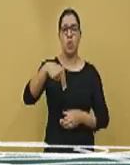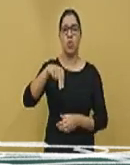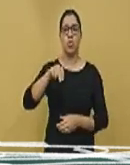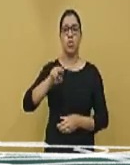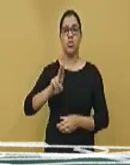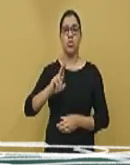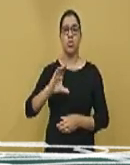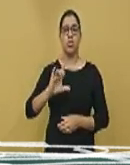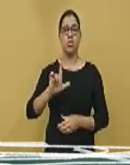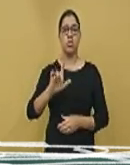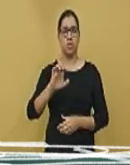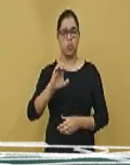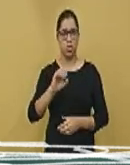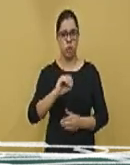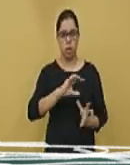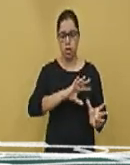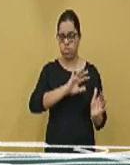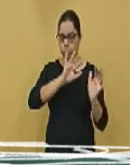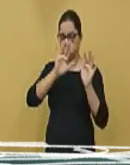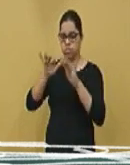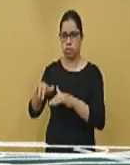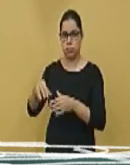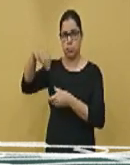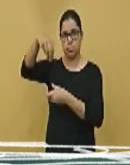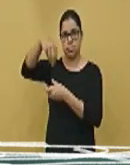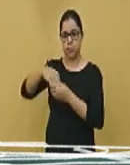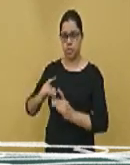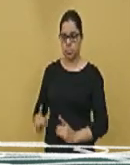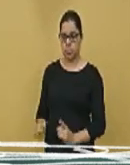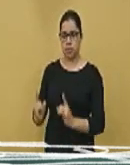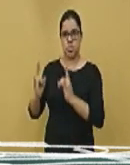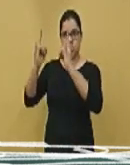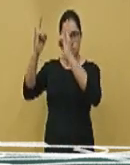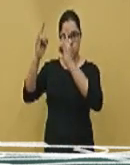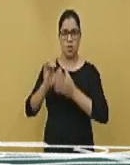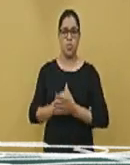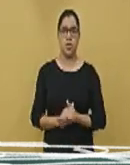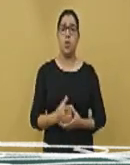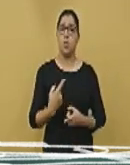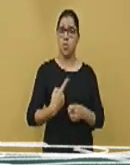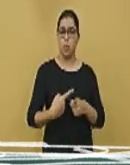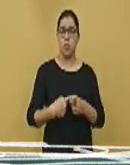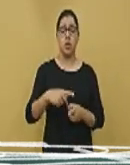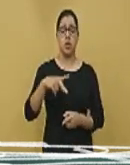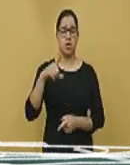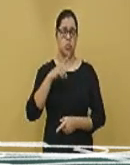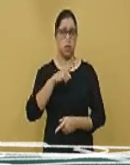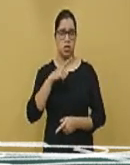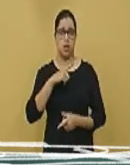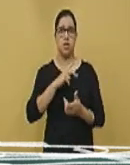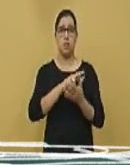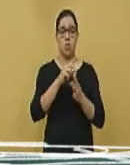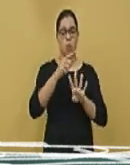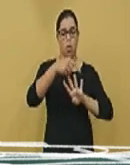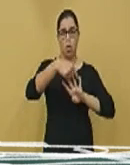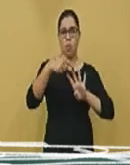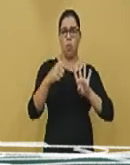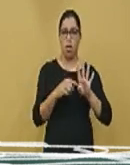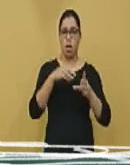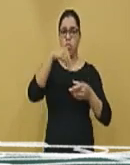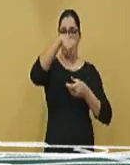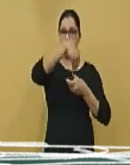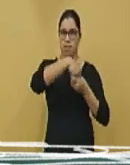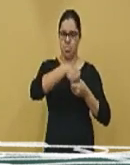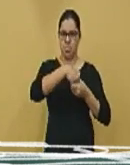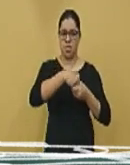está, que nós hoje... Nós adaptamos o centro de convivência para os núcleos, tanto para o NEAB, para o NEDX, para o NAIM e para o NUMIAC.